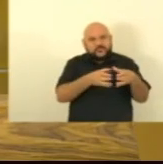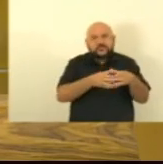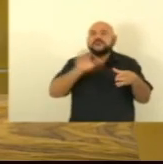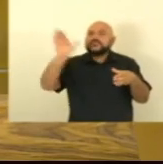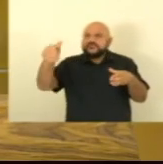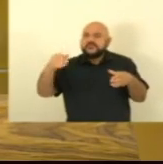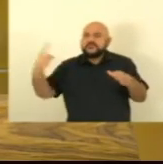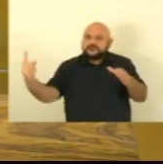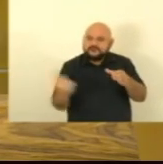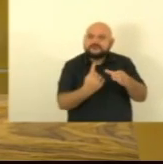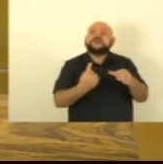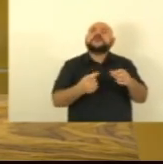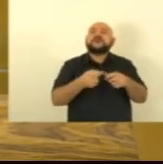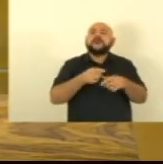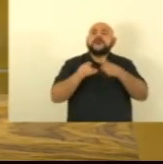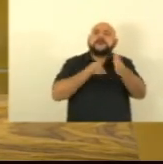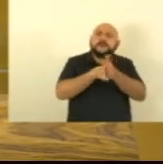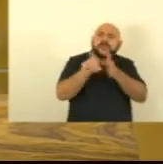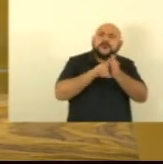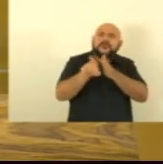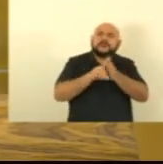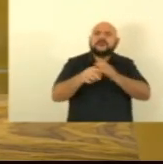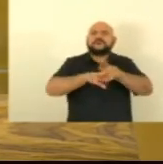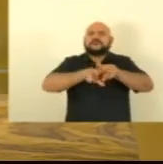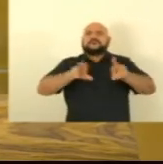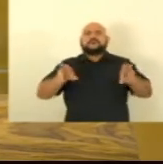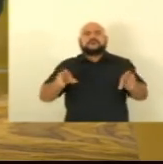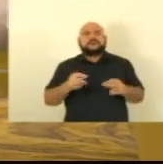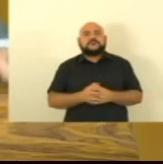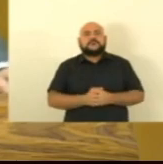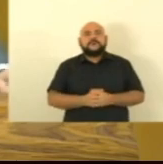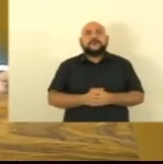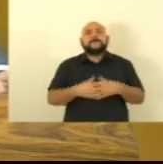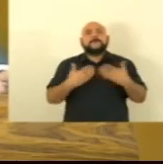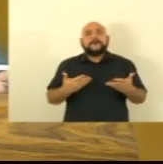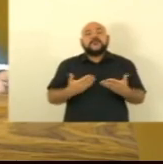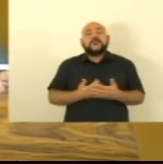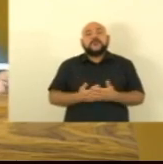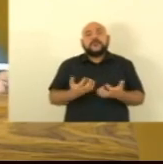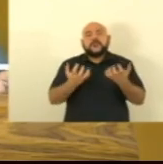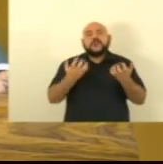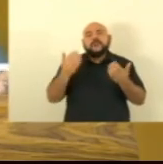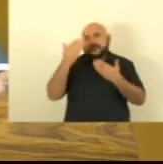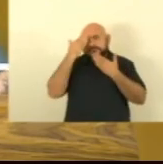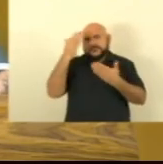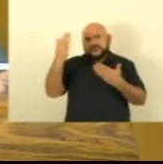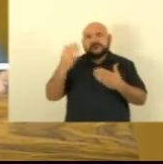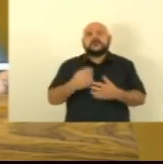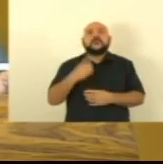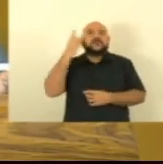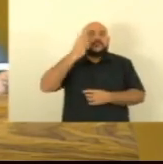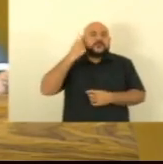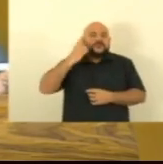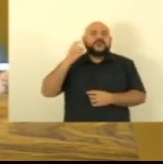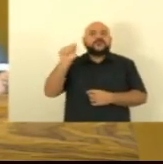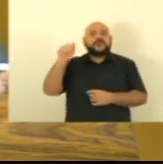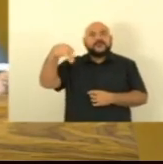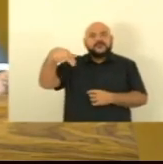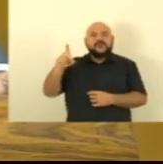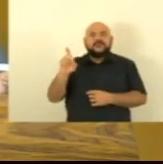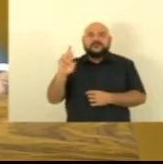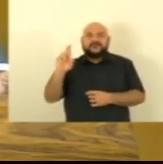isso. Então, aqui eu quero consagrar e agradecer pela forma que o deputado André está